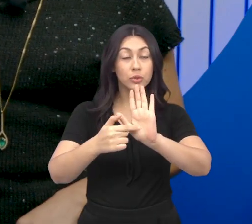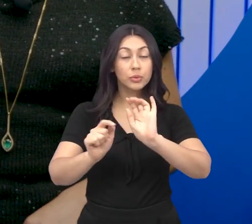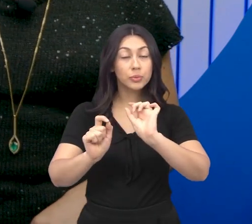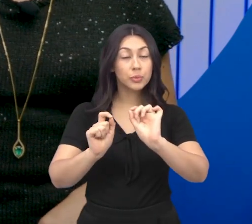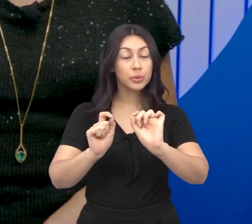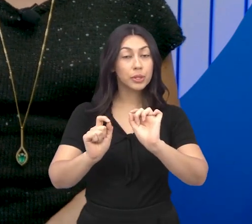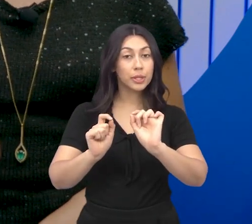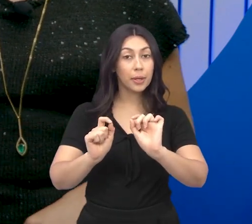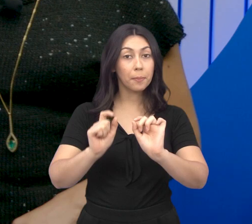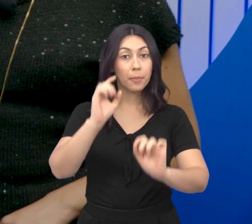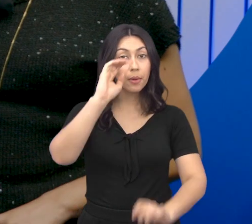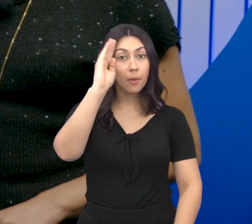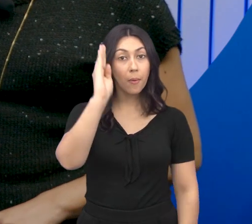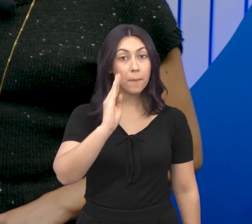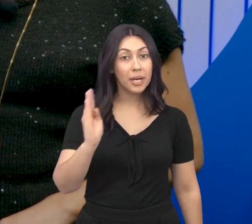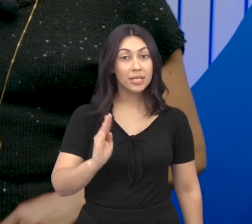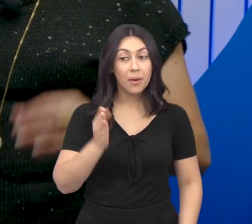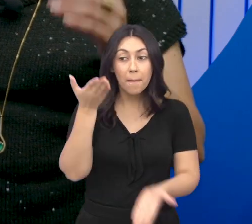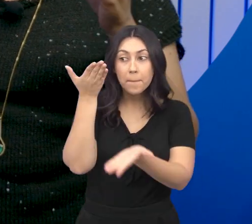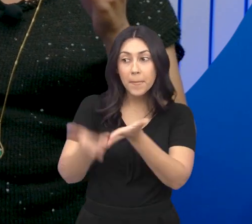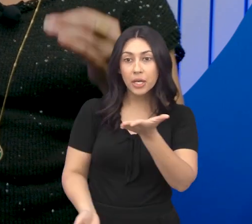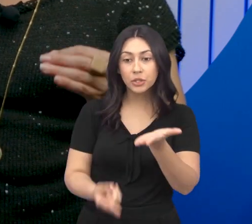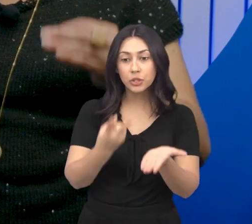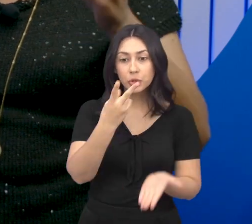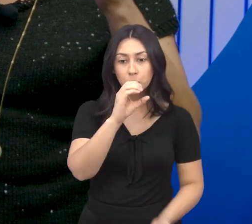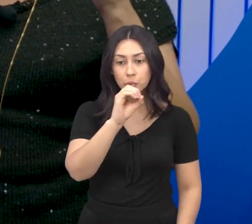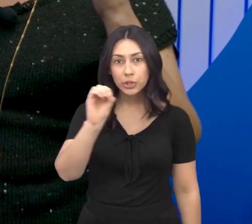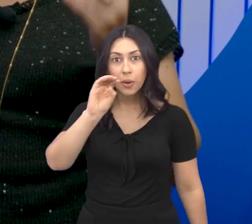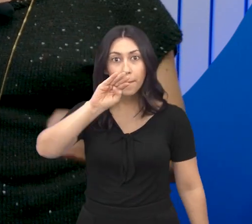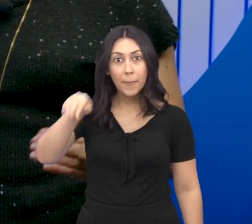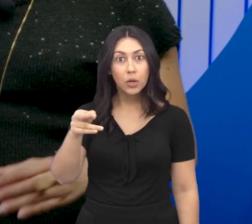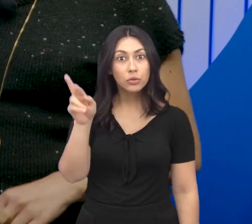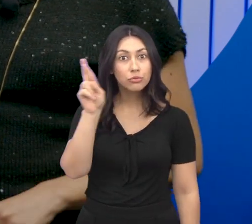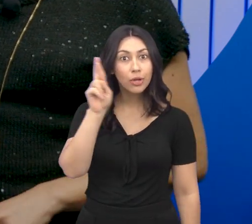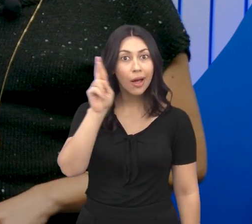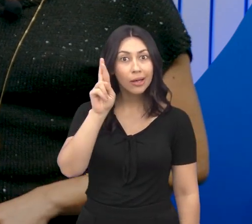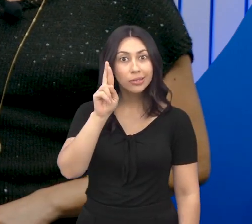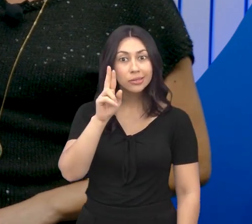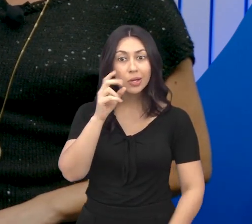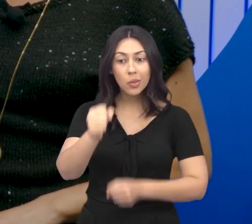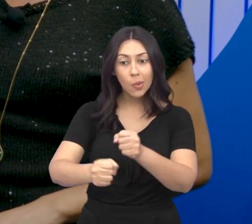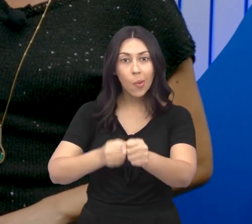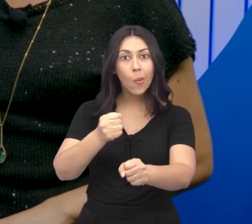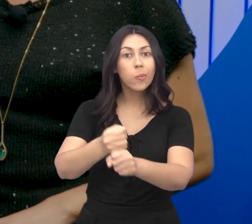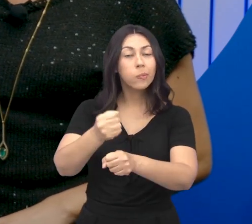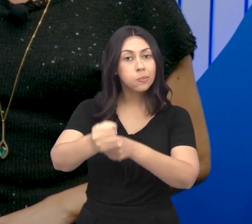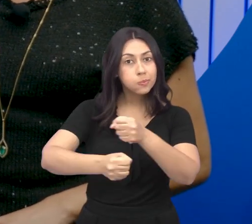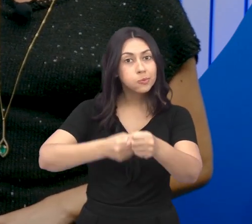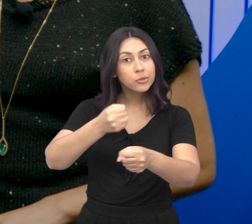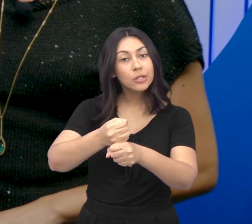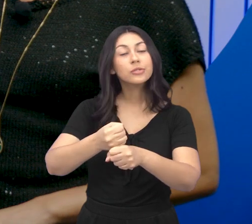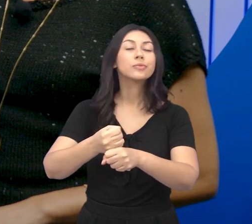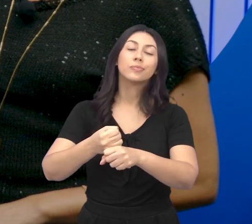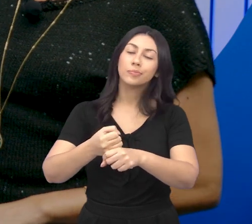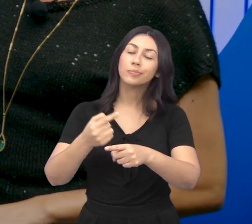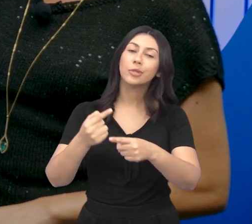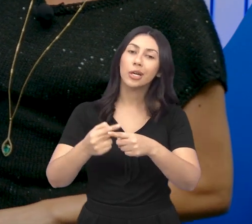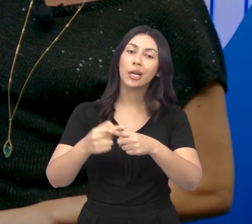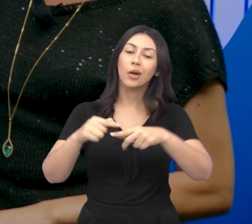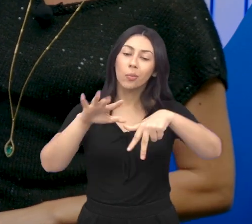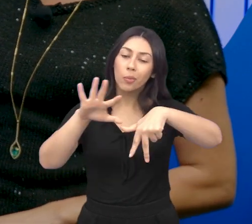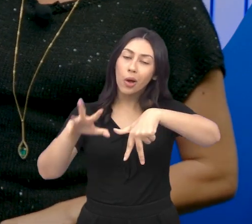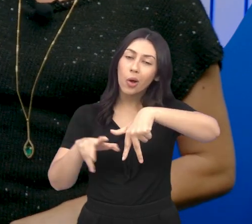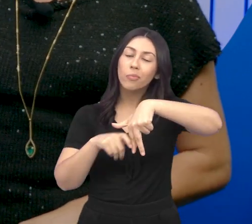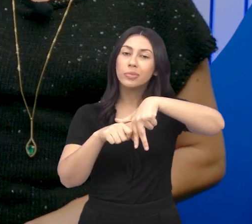Unidas, segundo a ONU, o Brasil perde 200 bilhões de reais todos os anos por conta da